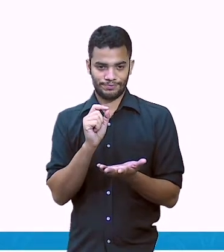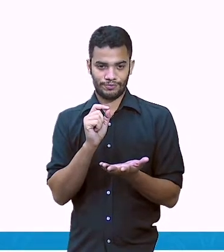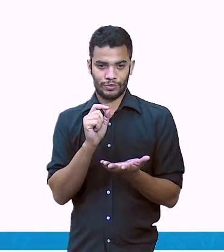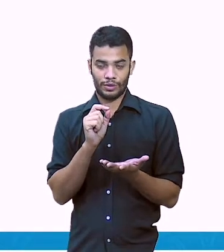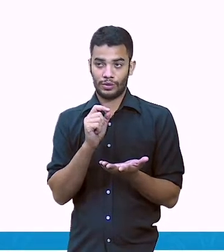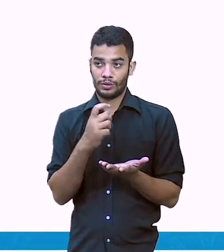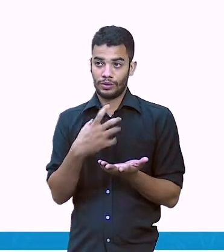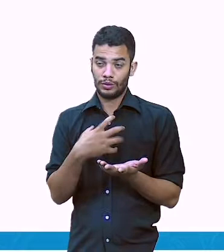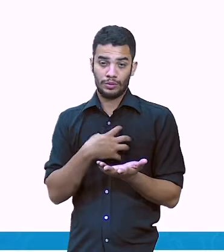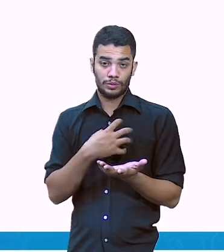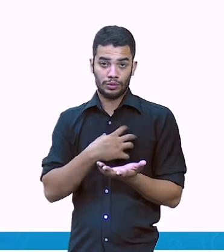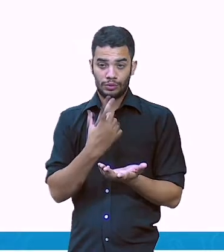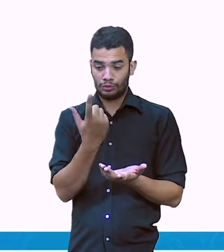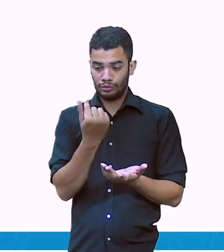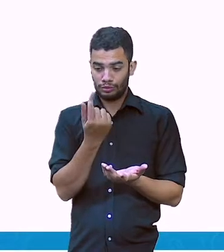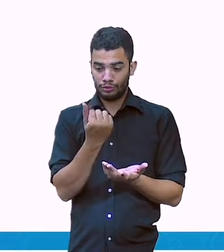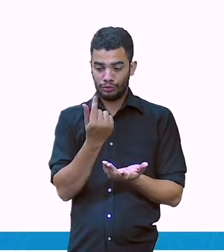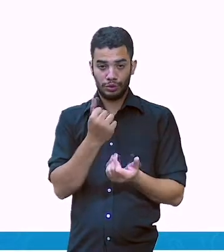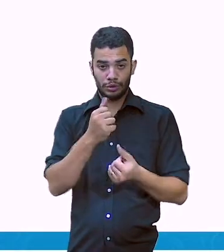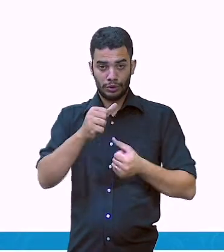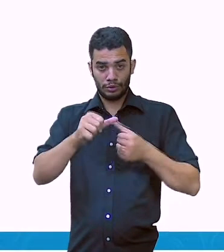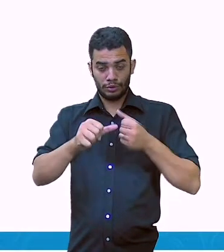divisas? Poderio econômico,